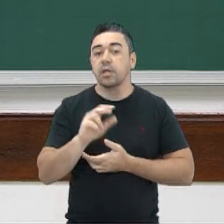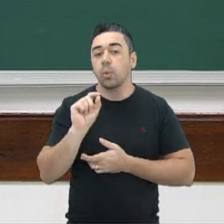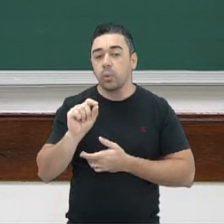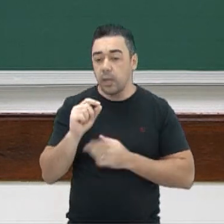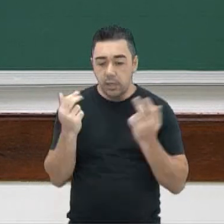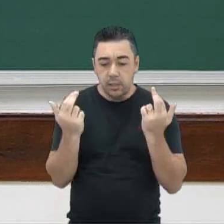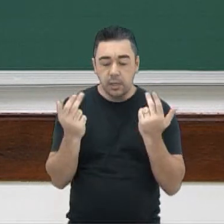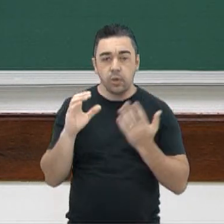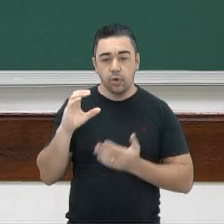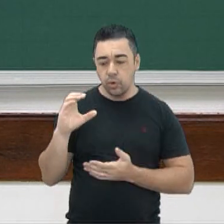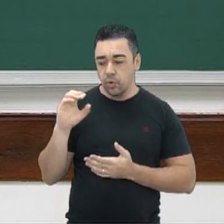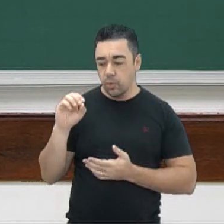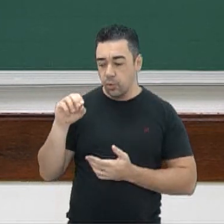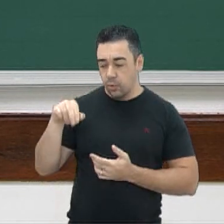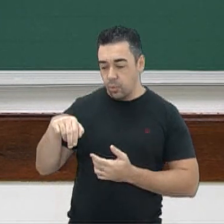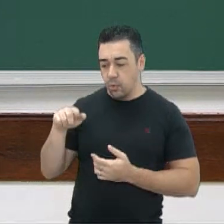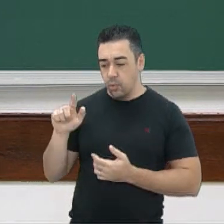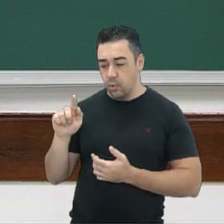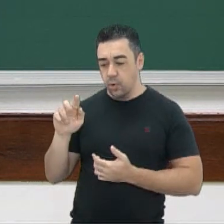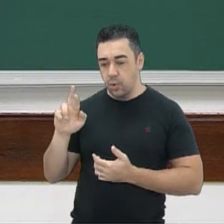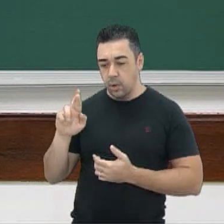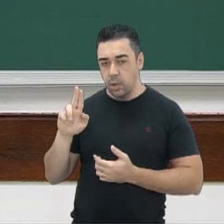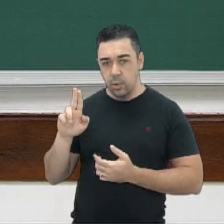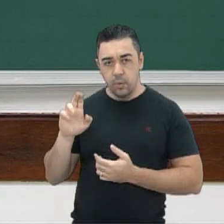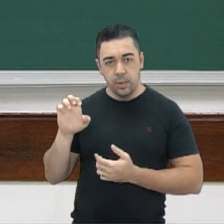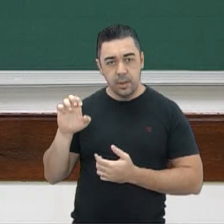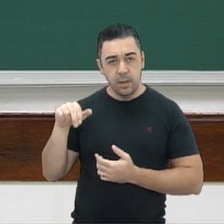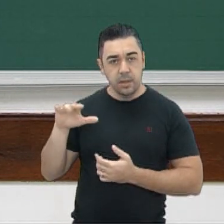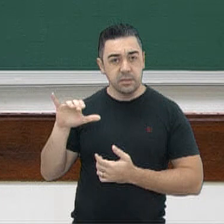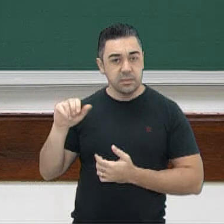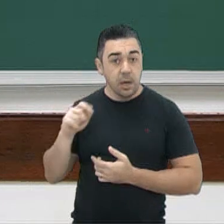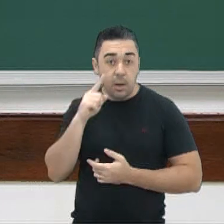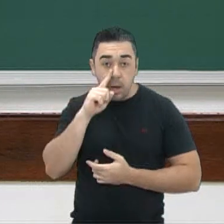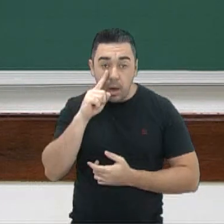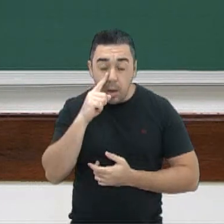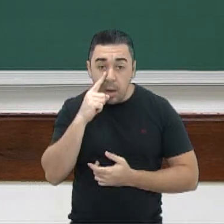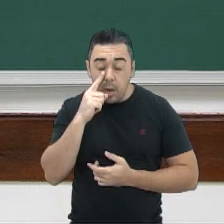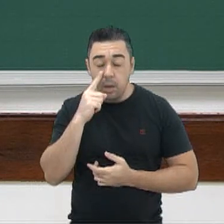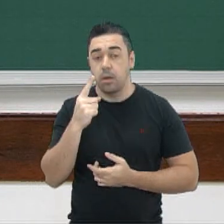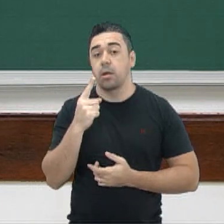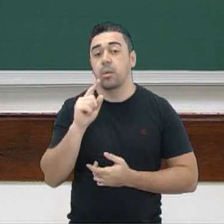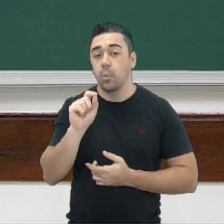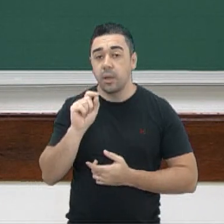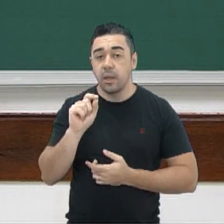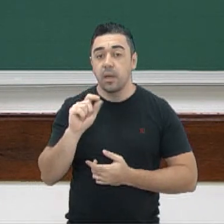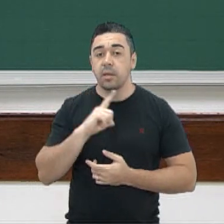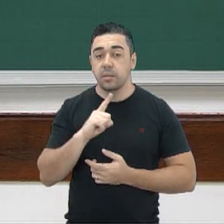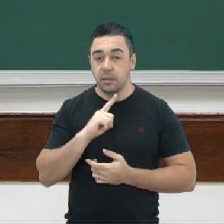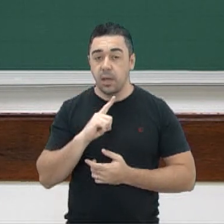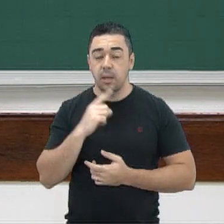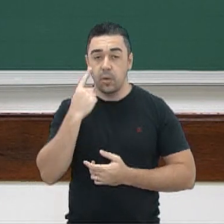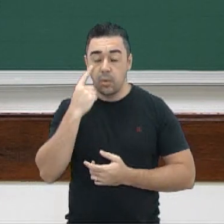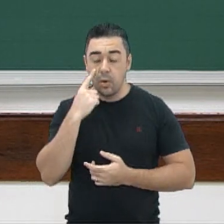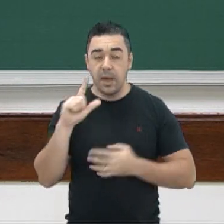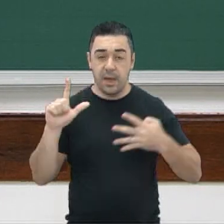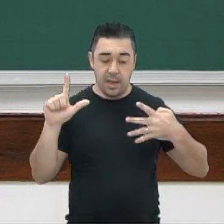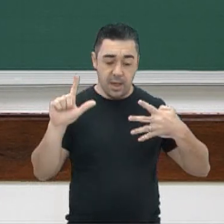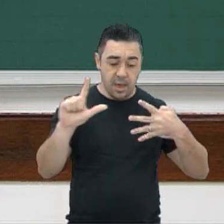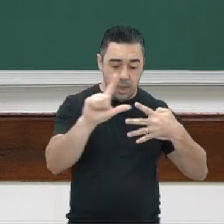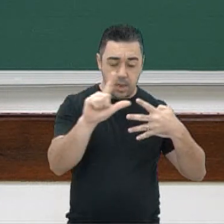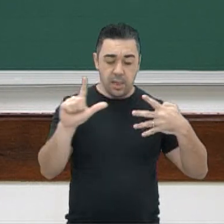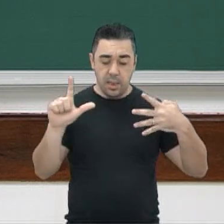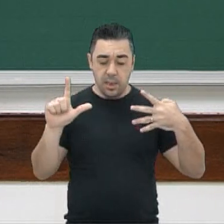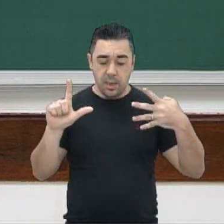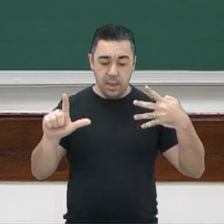casos de congruência, cuidem com as letras que aparecem. Tá? Existe uma ordem para seguir esses casos de congruência.